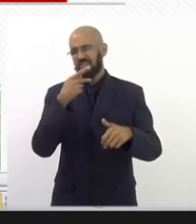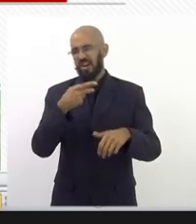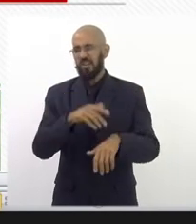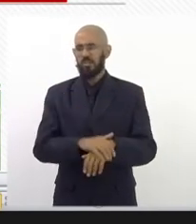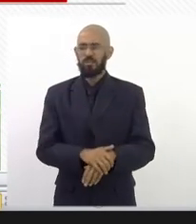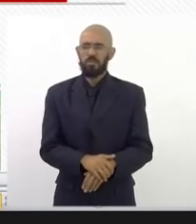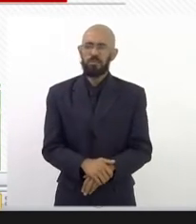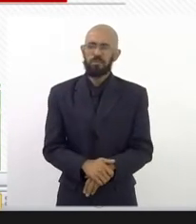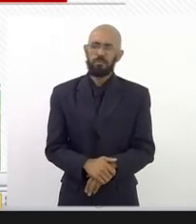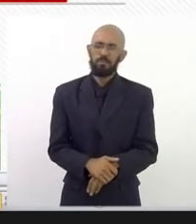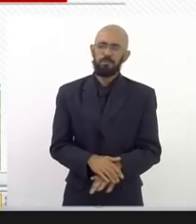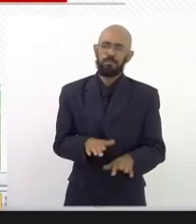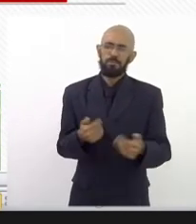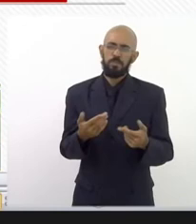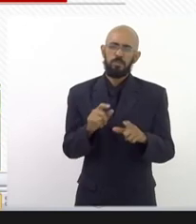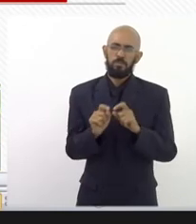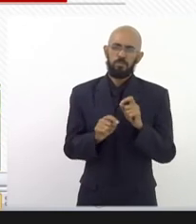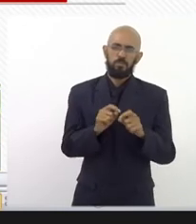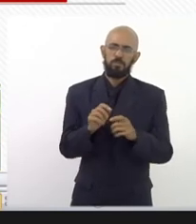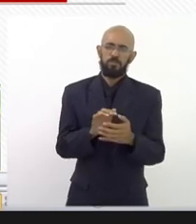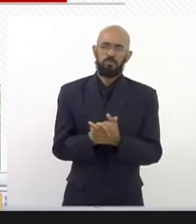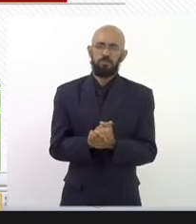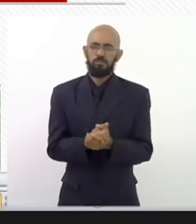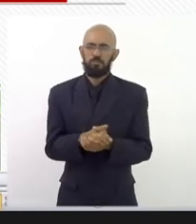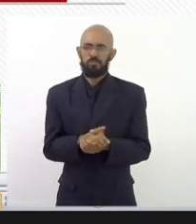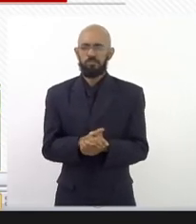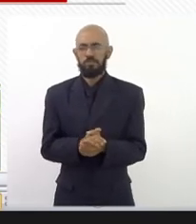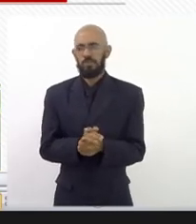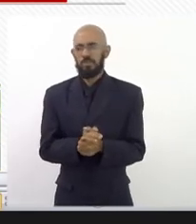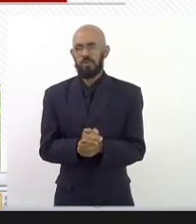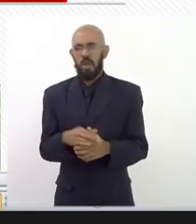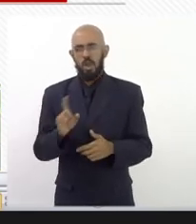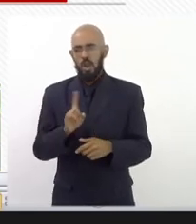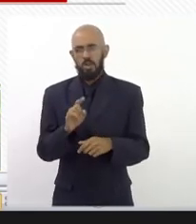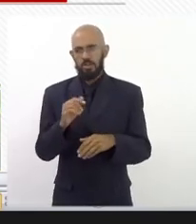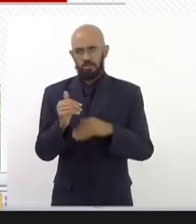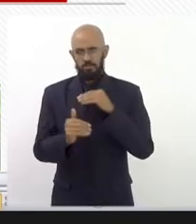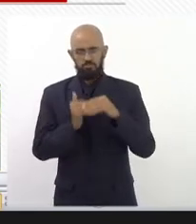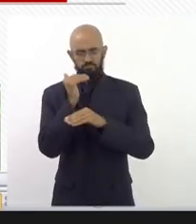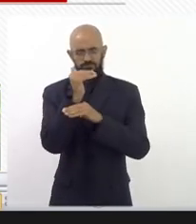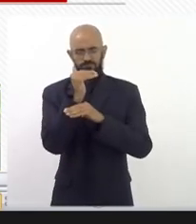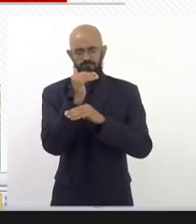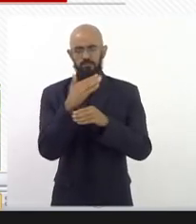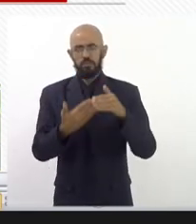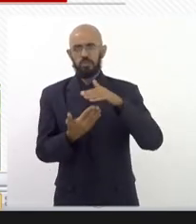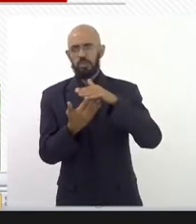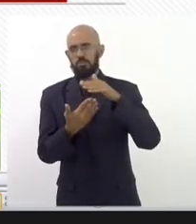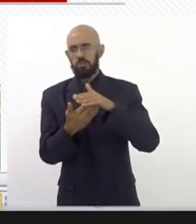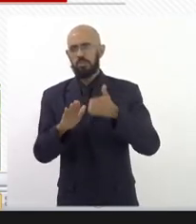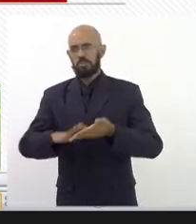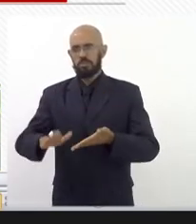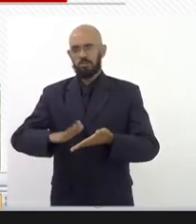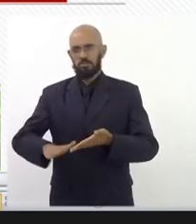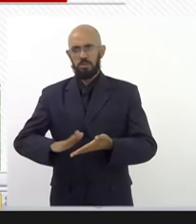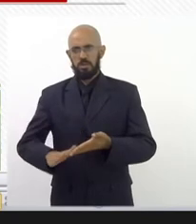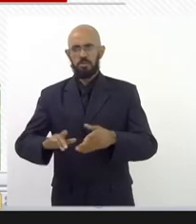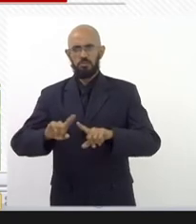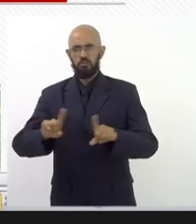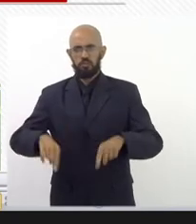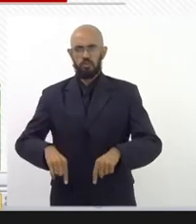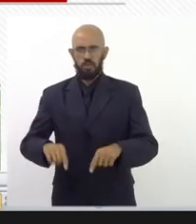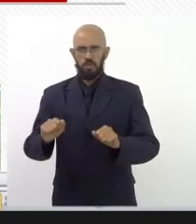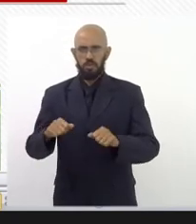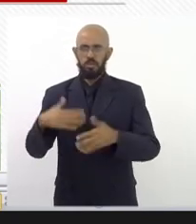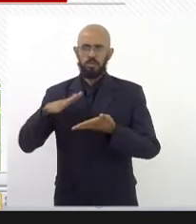Então, a gente não excedeu o limite de despesa de pessoal em relação à receita